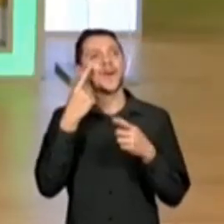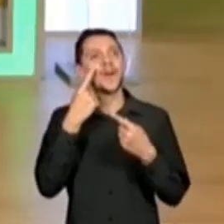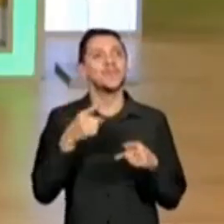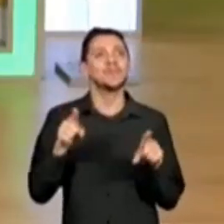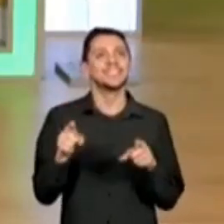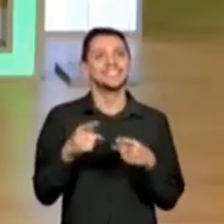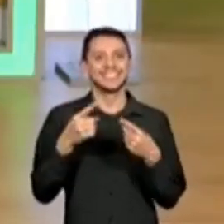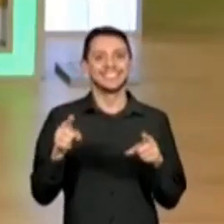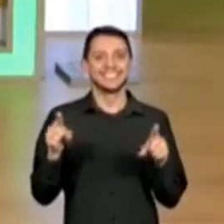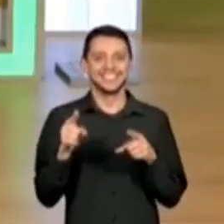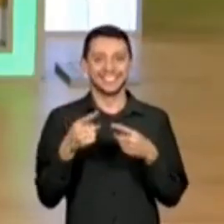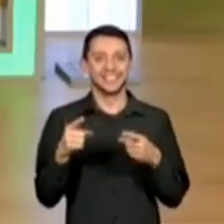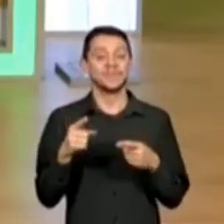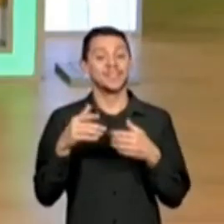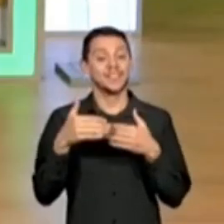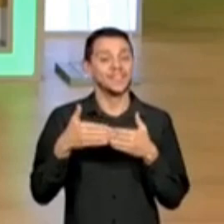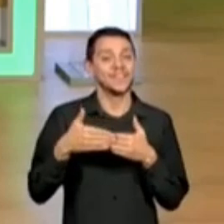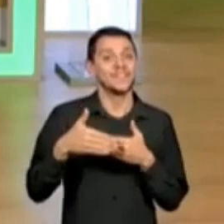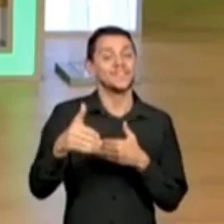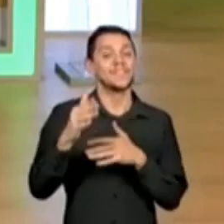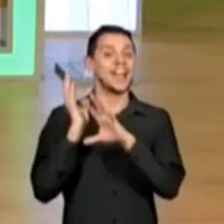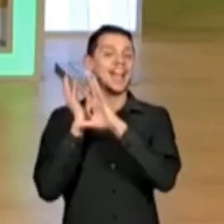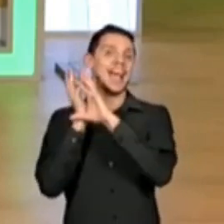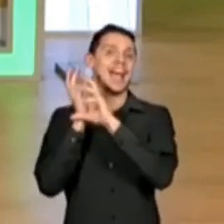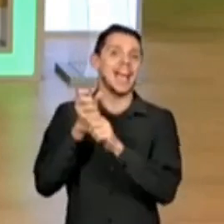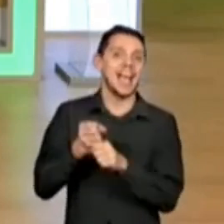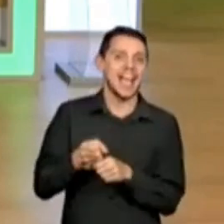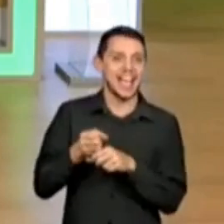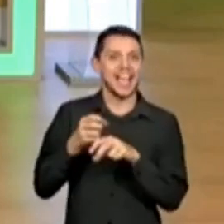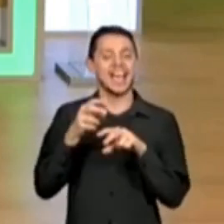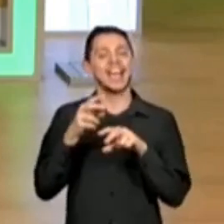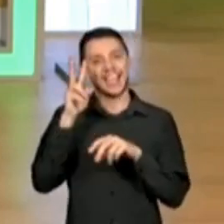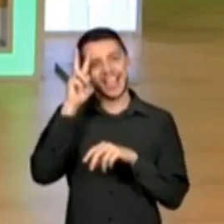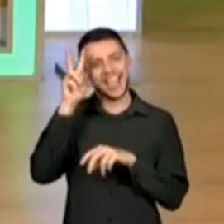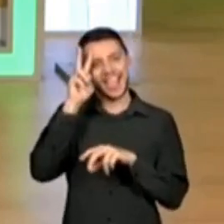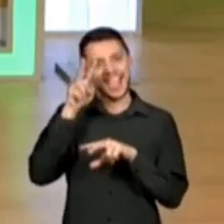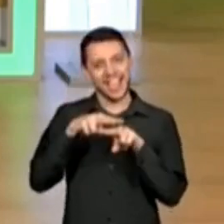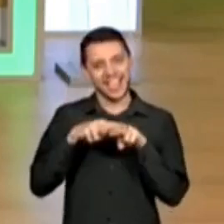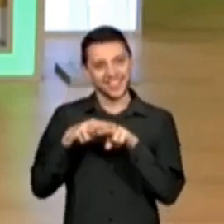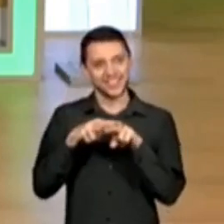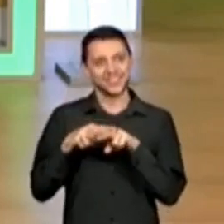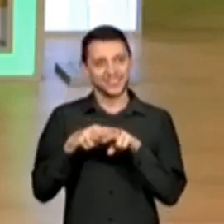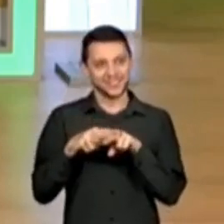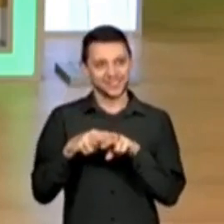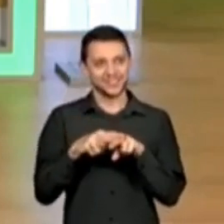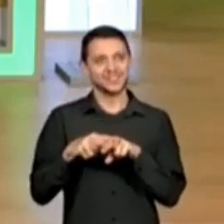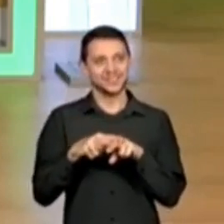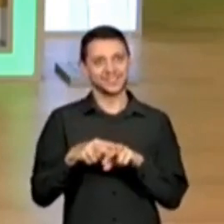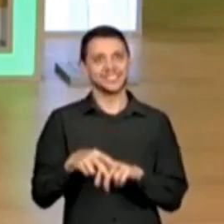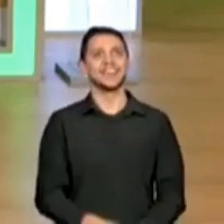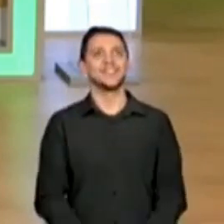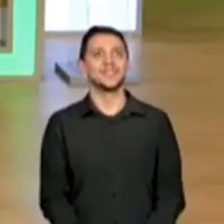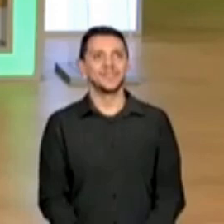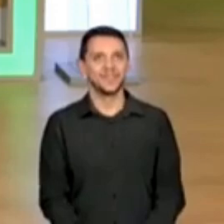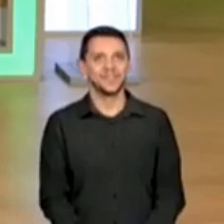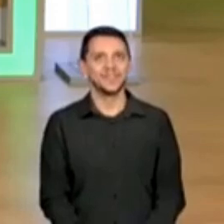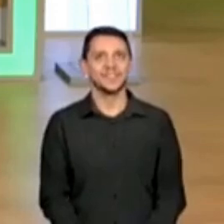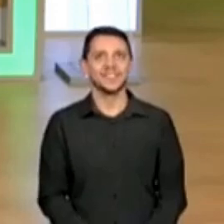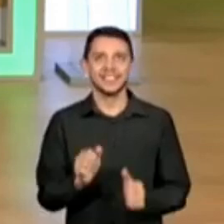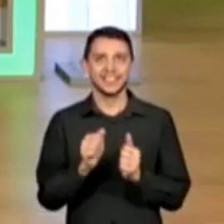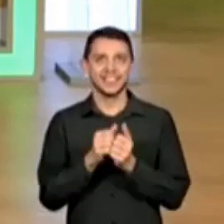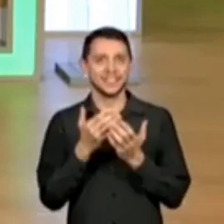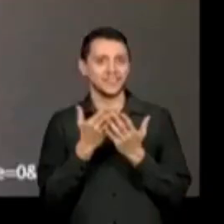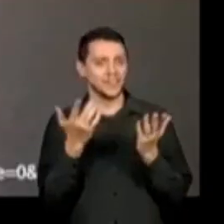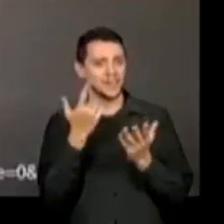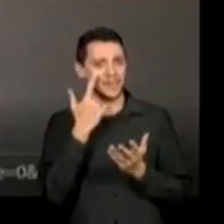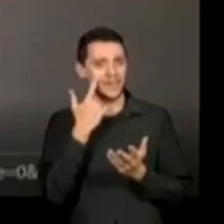vai soltar aí a revisão, o momento da revisão aí com vocês, para ver o que nós aprendemos na